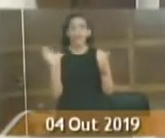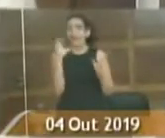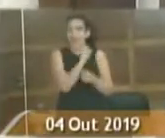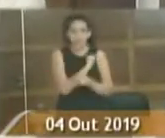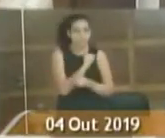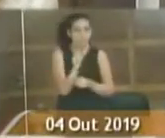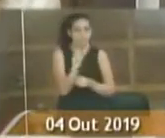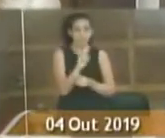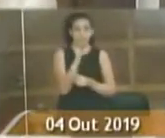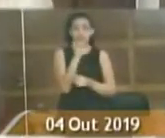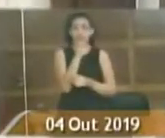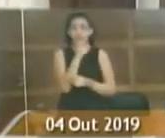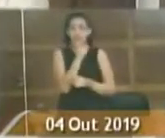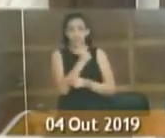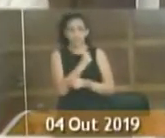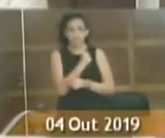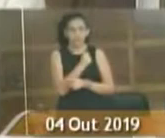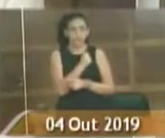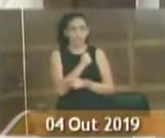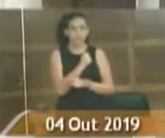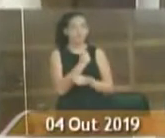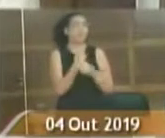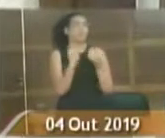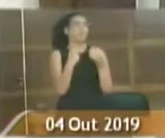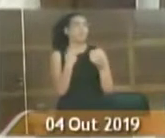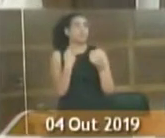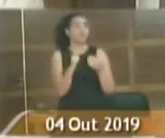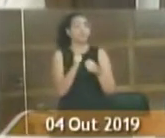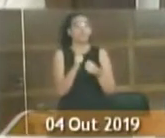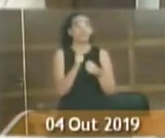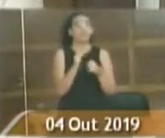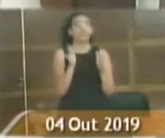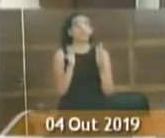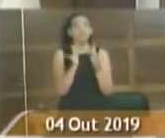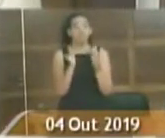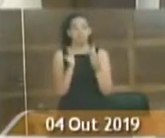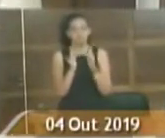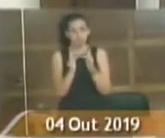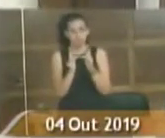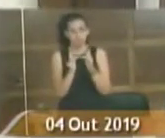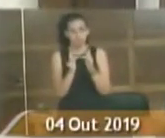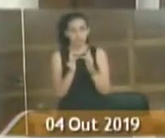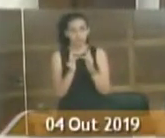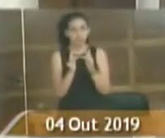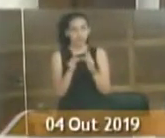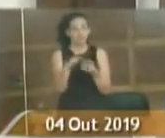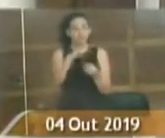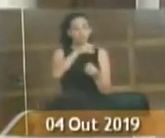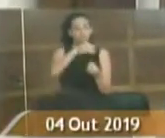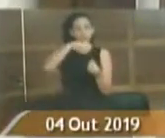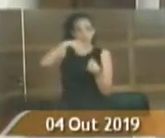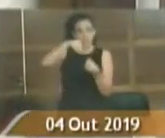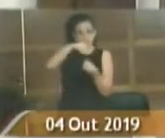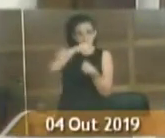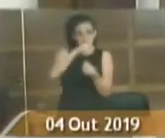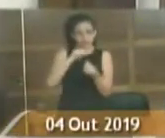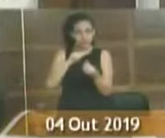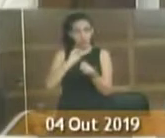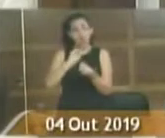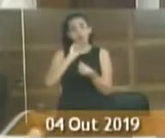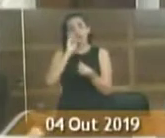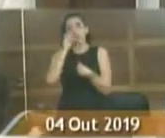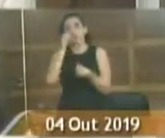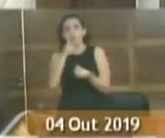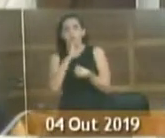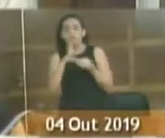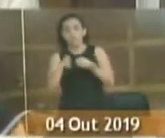aparece do nada. Vamos voltar. Você precisa ter contato, tá, com o fungo, que vai ser ou